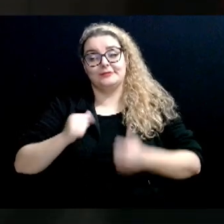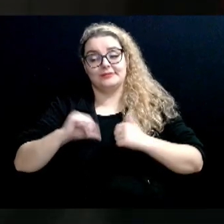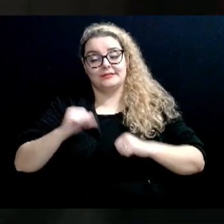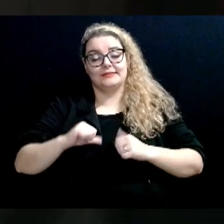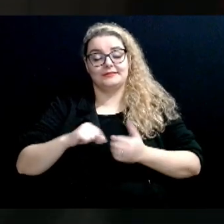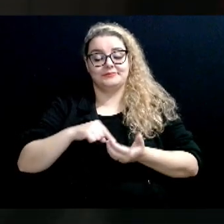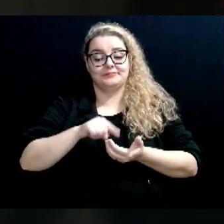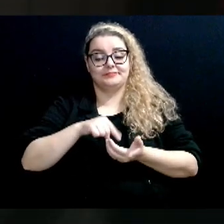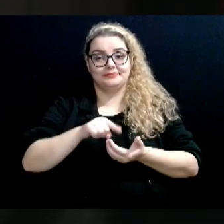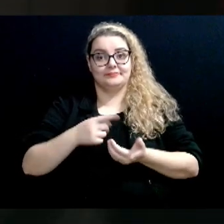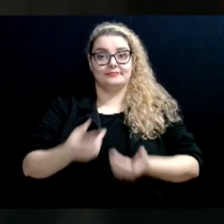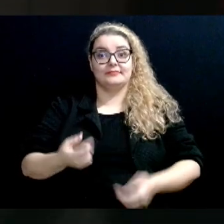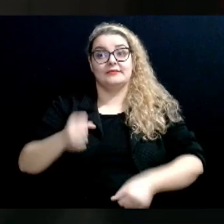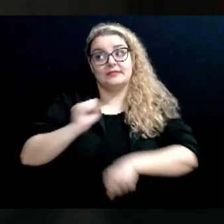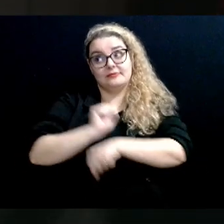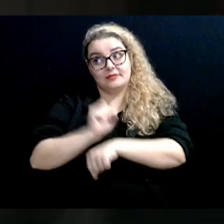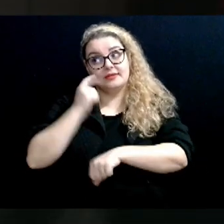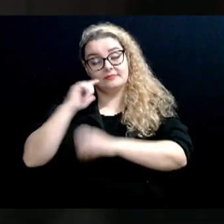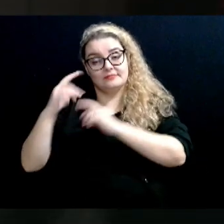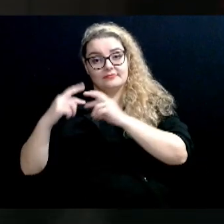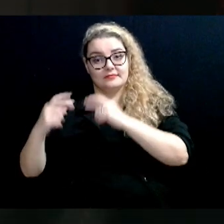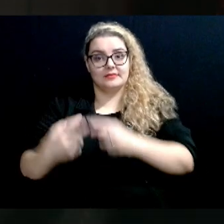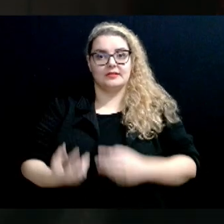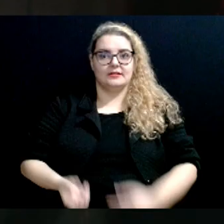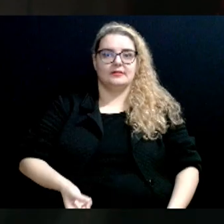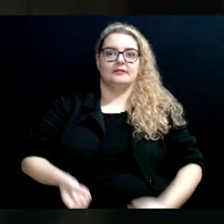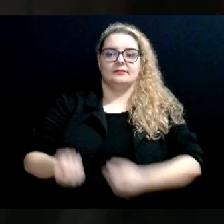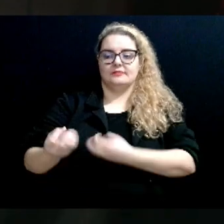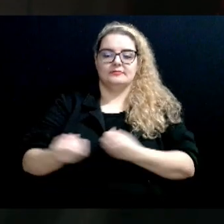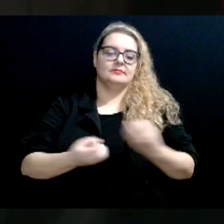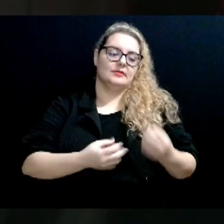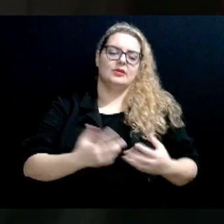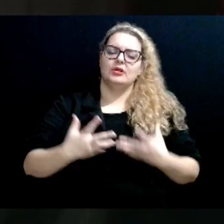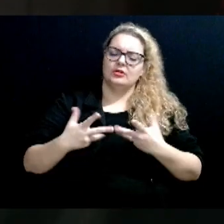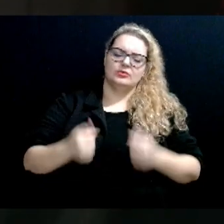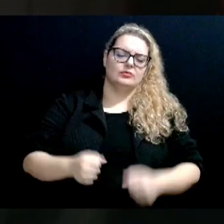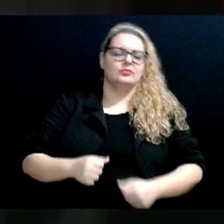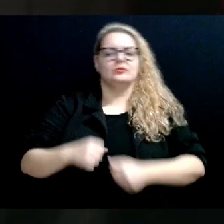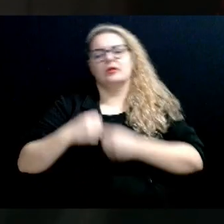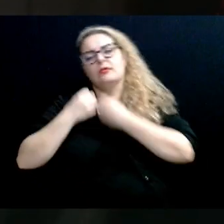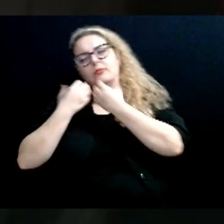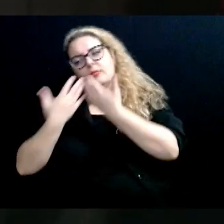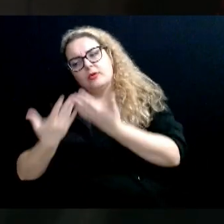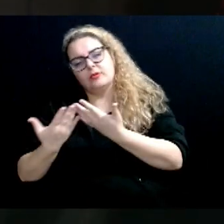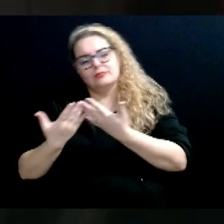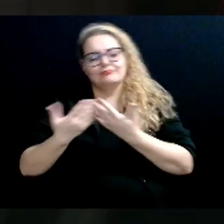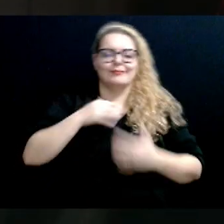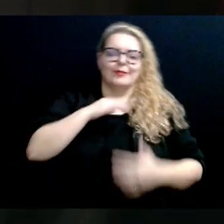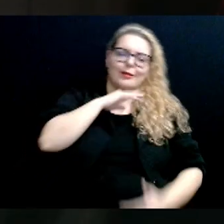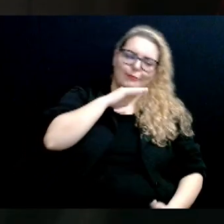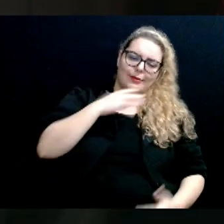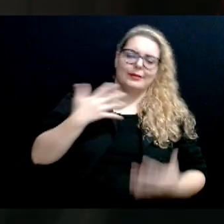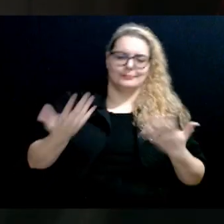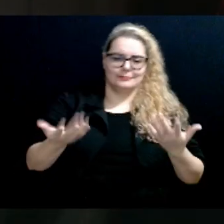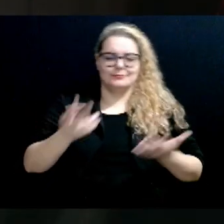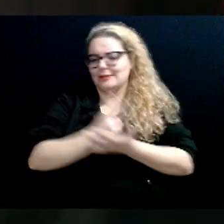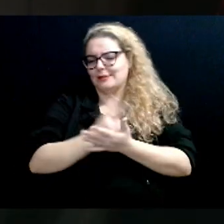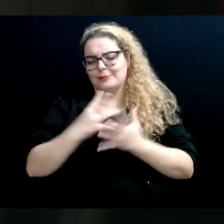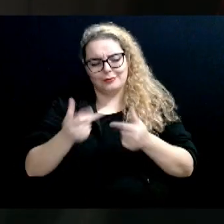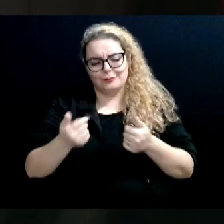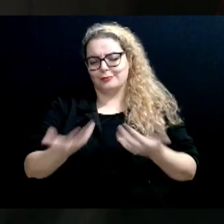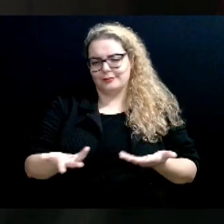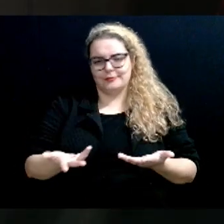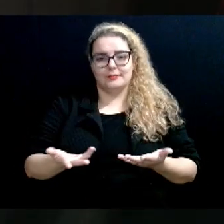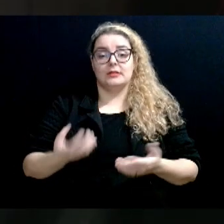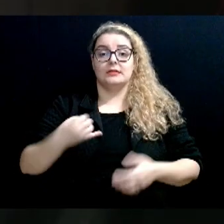estímulos que nós temos, né? Tem os dois lados, né, gente? Tudo tem o lado bom e o lado não tão bom assim. E se a gente para analisar todos